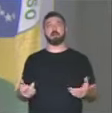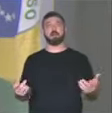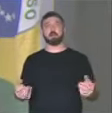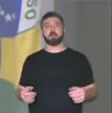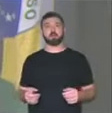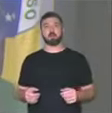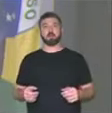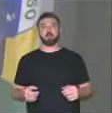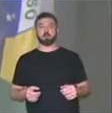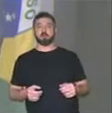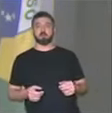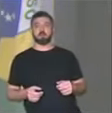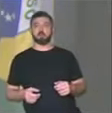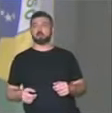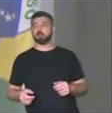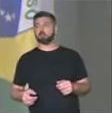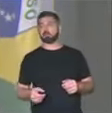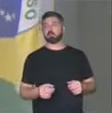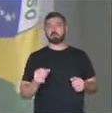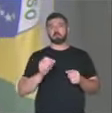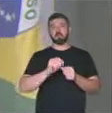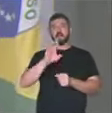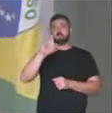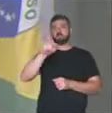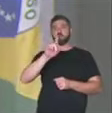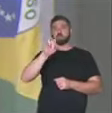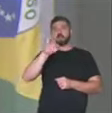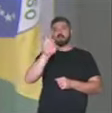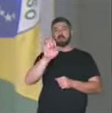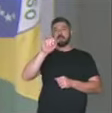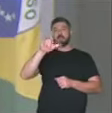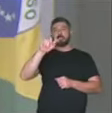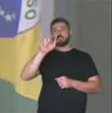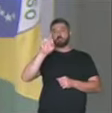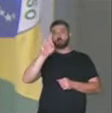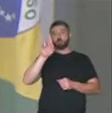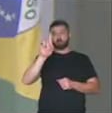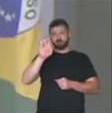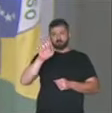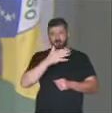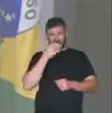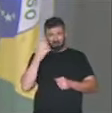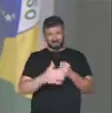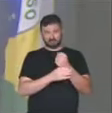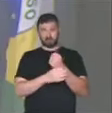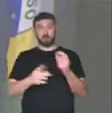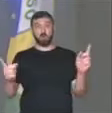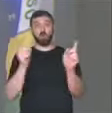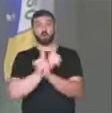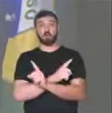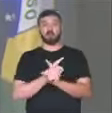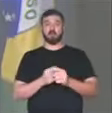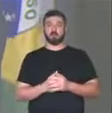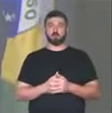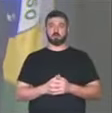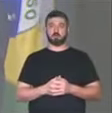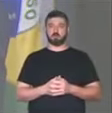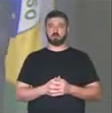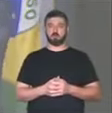você fazendo excludente de ilicitude que você vai melhorar a segurança pelo contrário